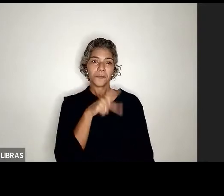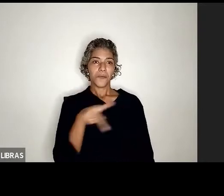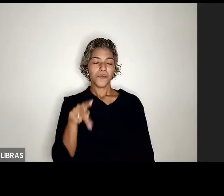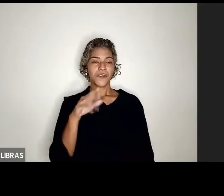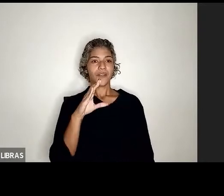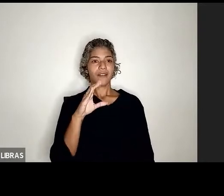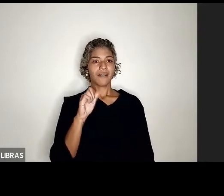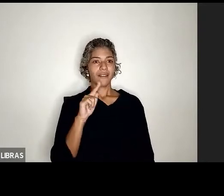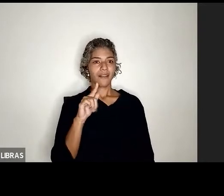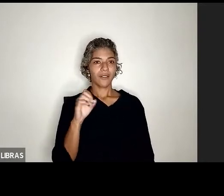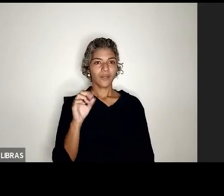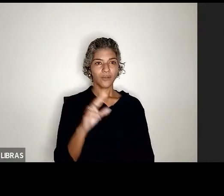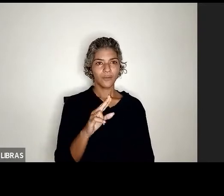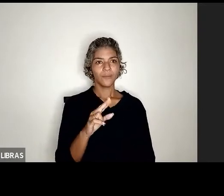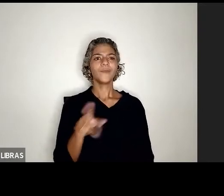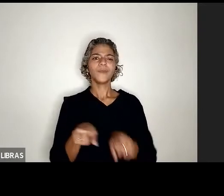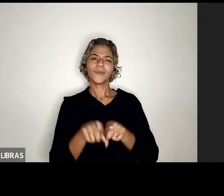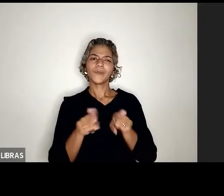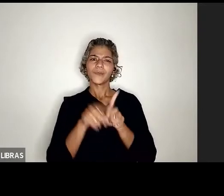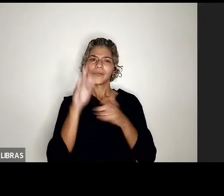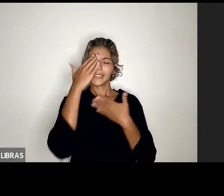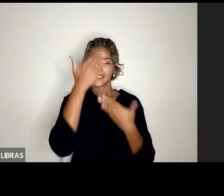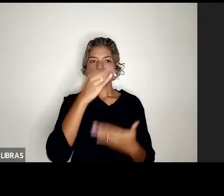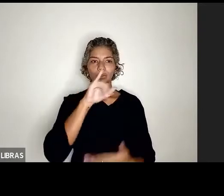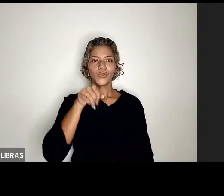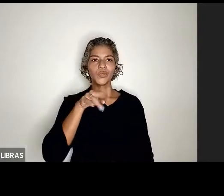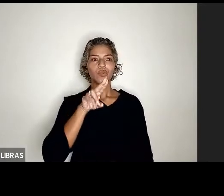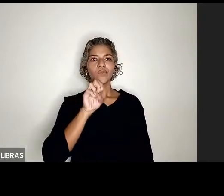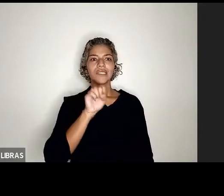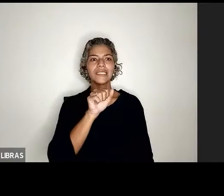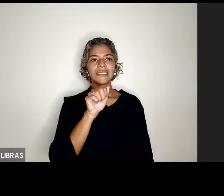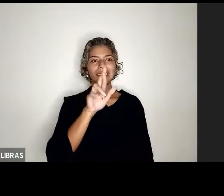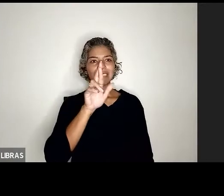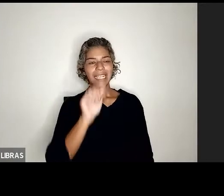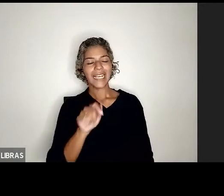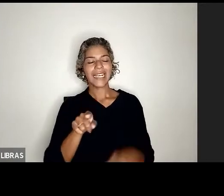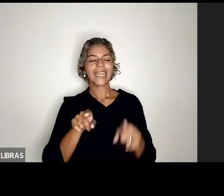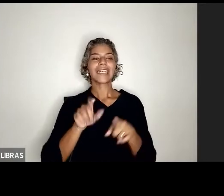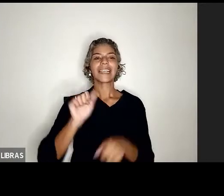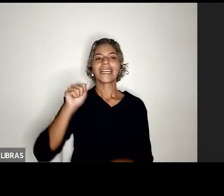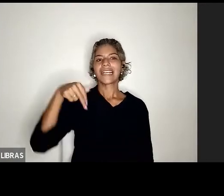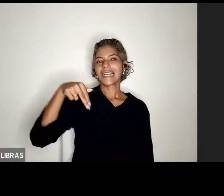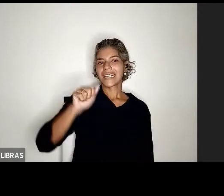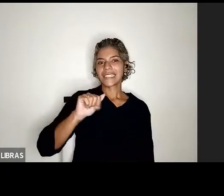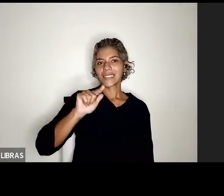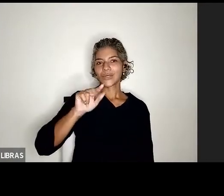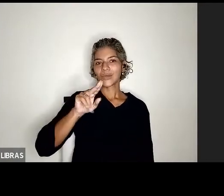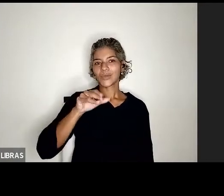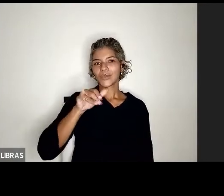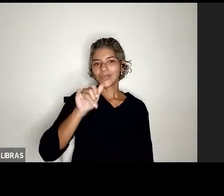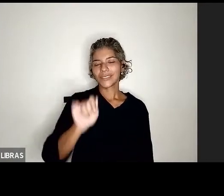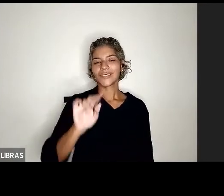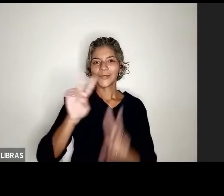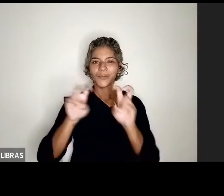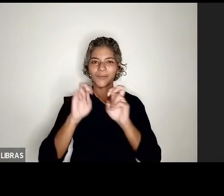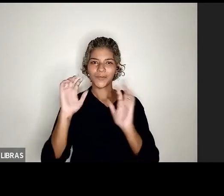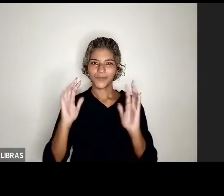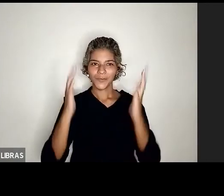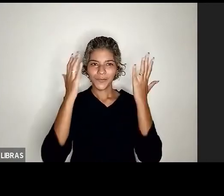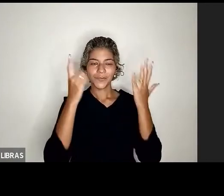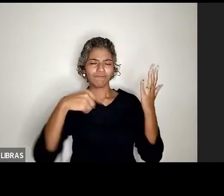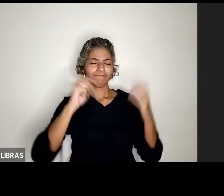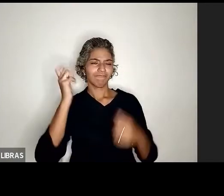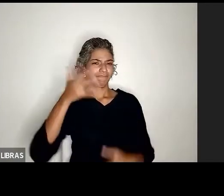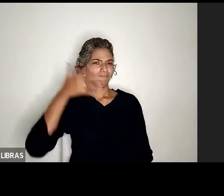Agradeço a Jussara e a Ana Lúcia pela organização desse evento, as nossas palestrantes. É um prazer muito